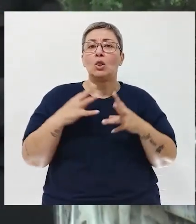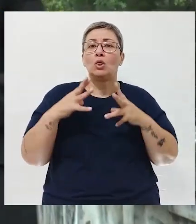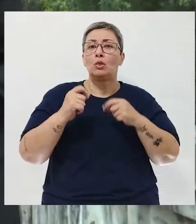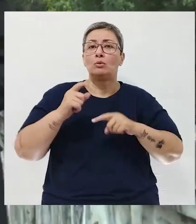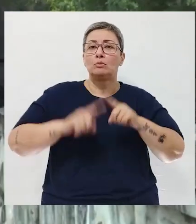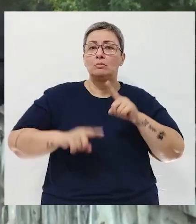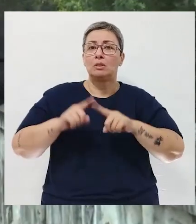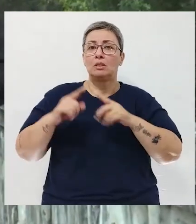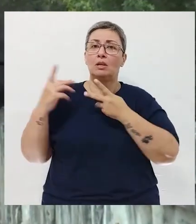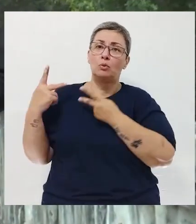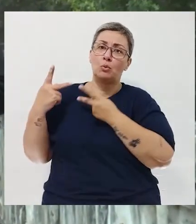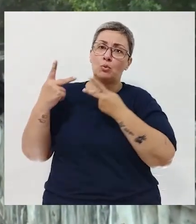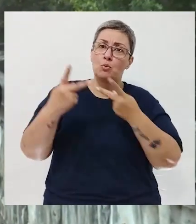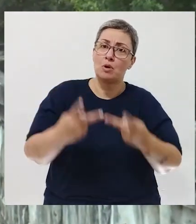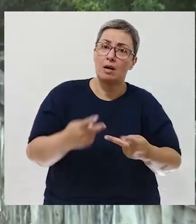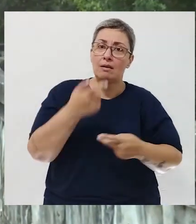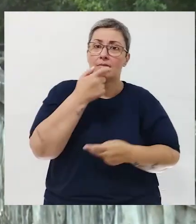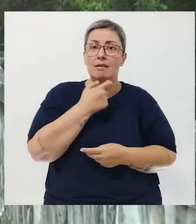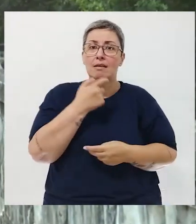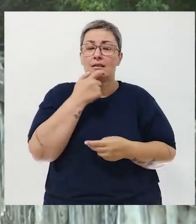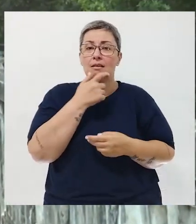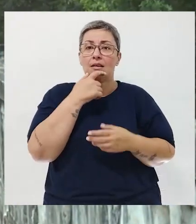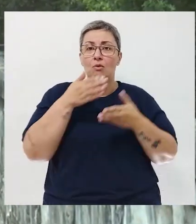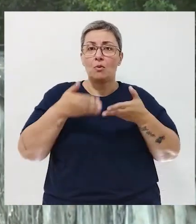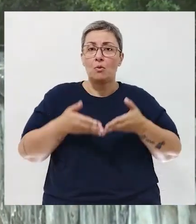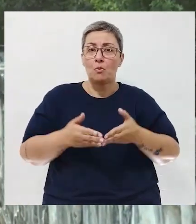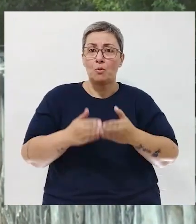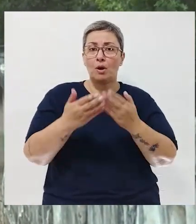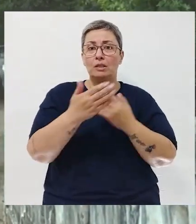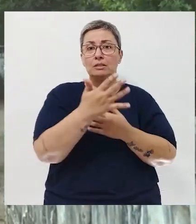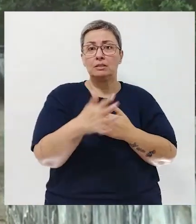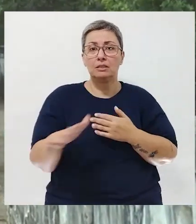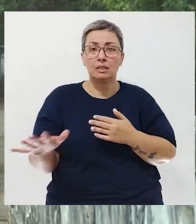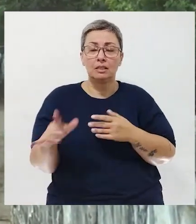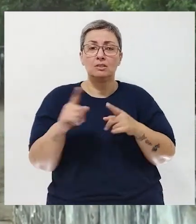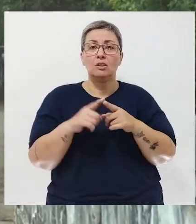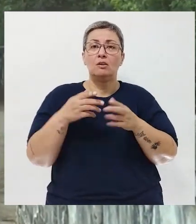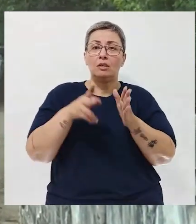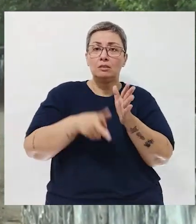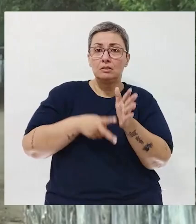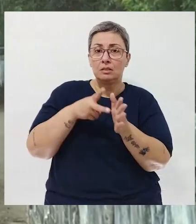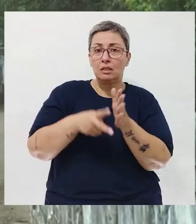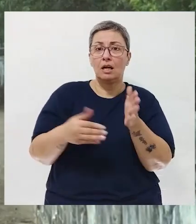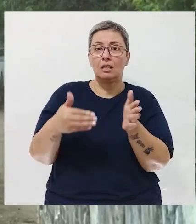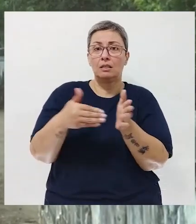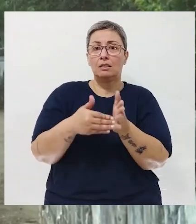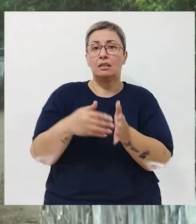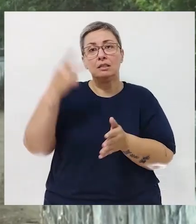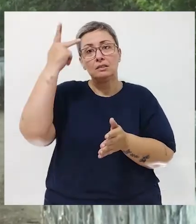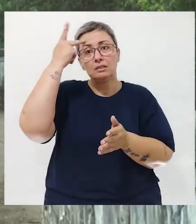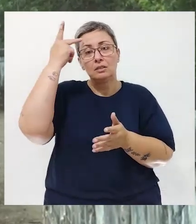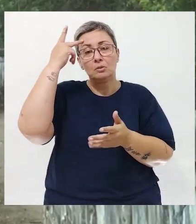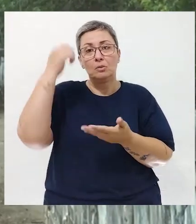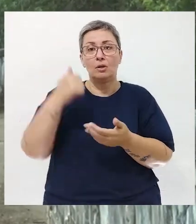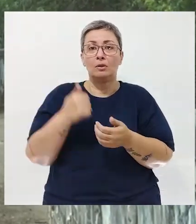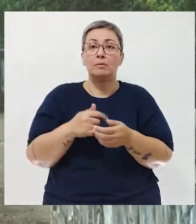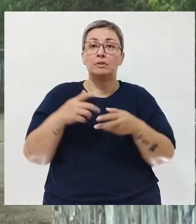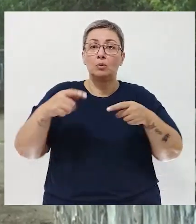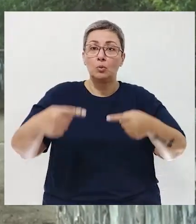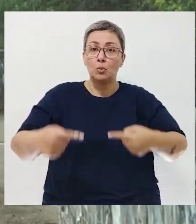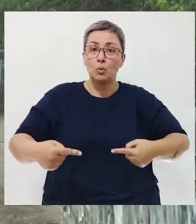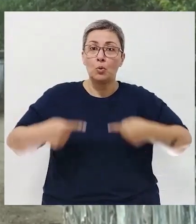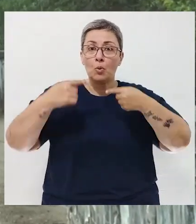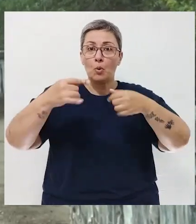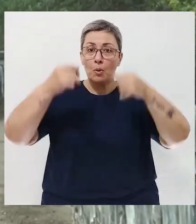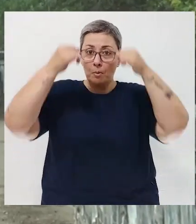Todo o material era importado da Inglaterra, chegava no Porto de Santos, vinha de trem até São Paulo e era trazido de carro de boi